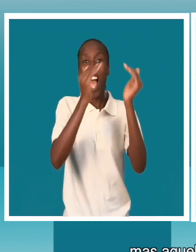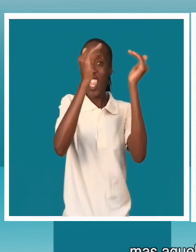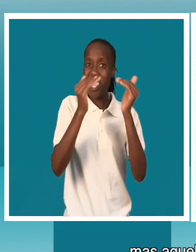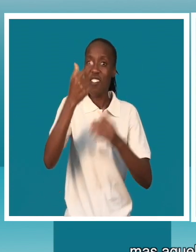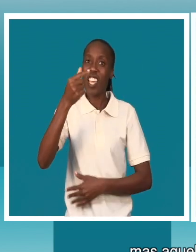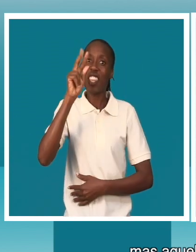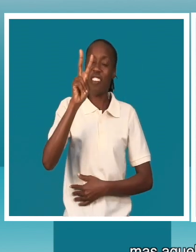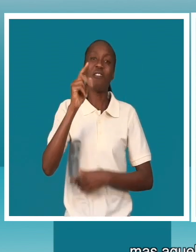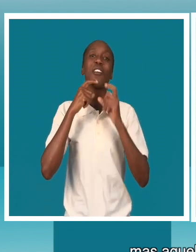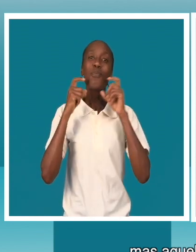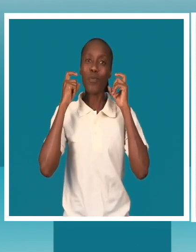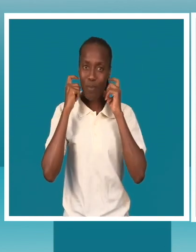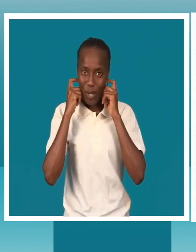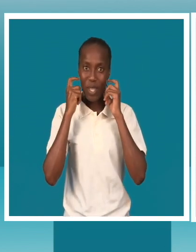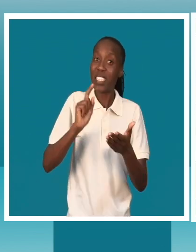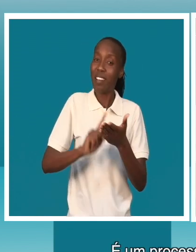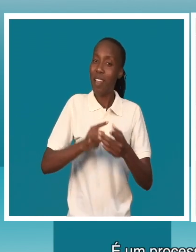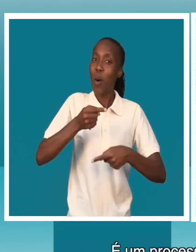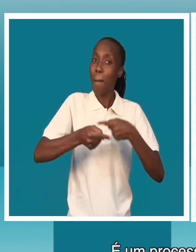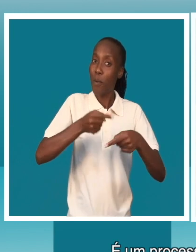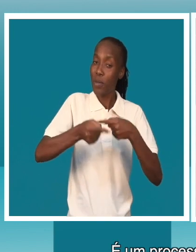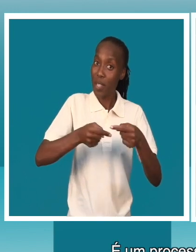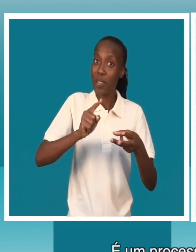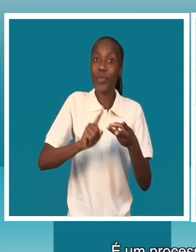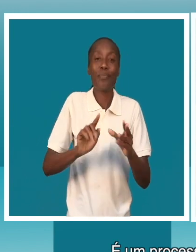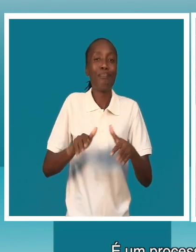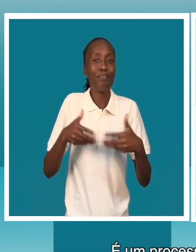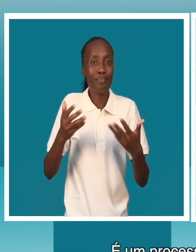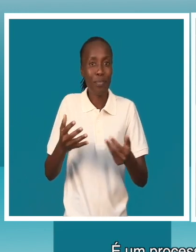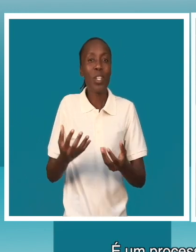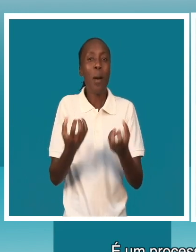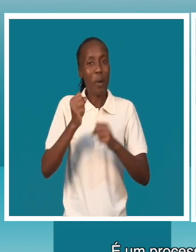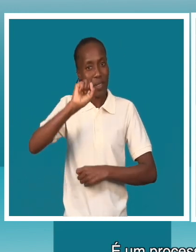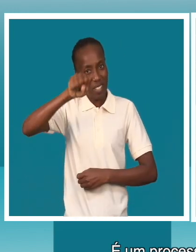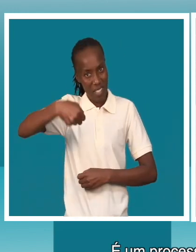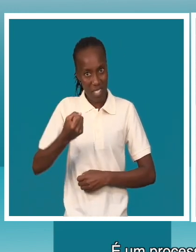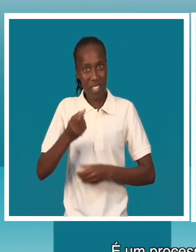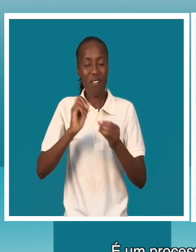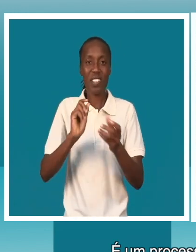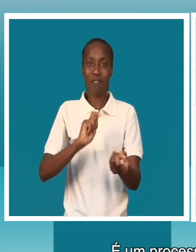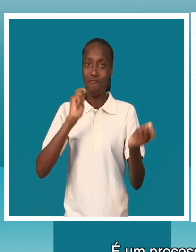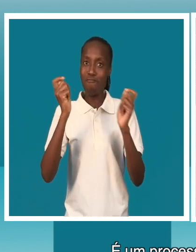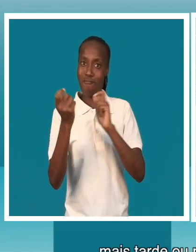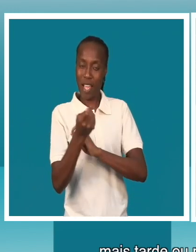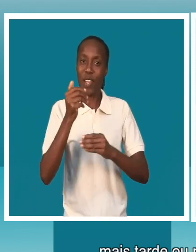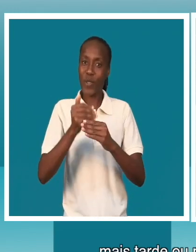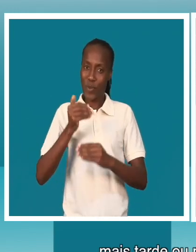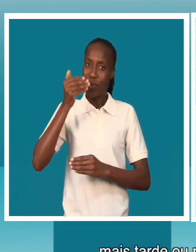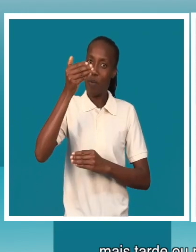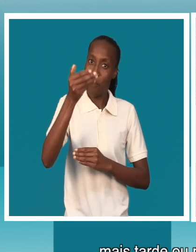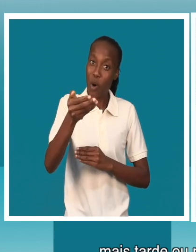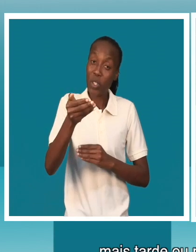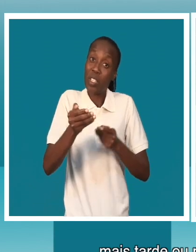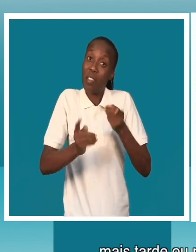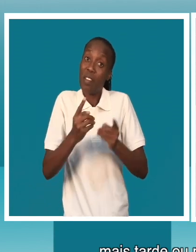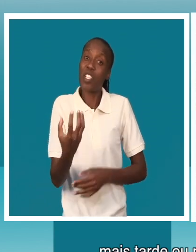programas de eleição a nível da televisão de Moçambique. É um processo que acredito que seja irreversível. Mais tarde ou